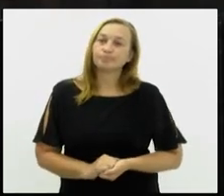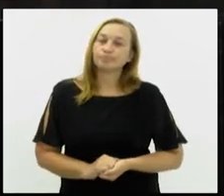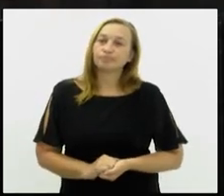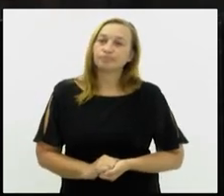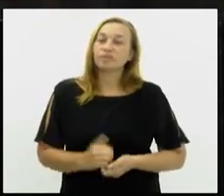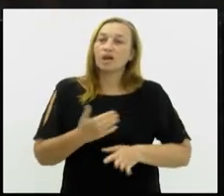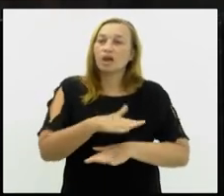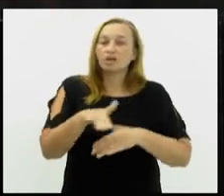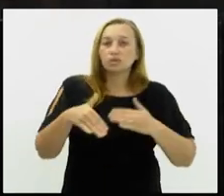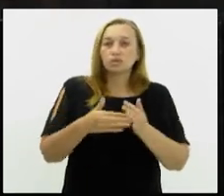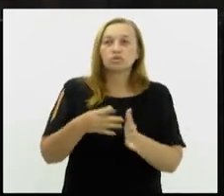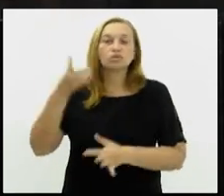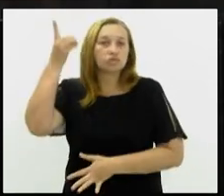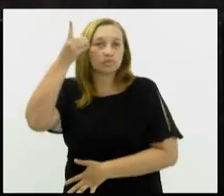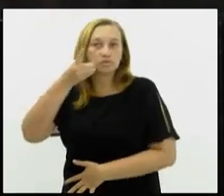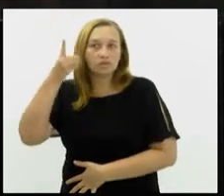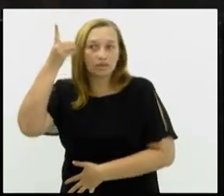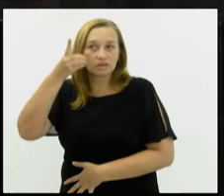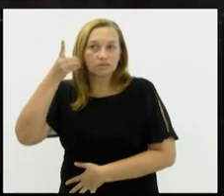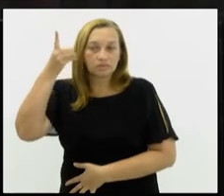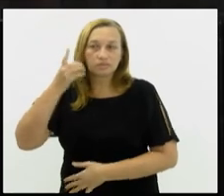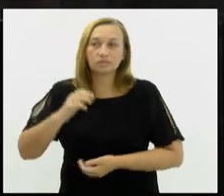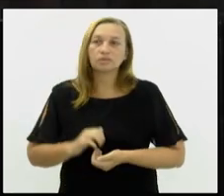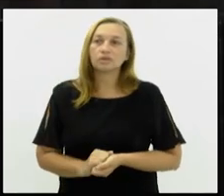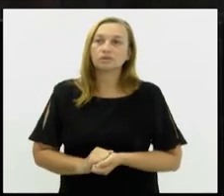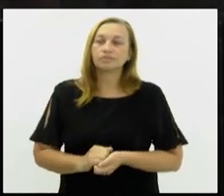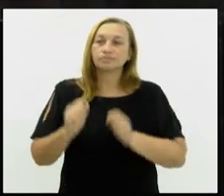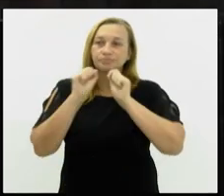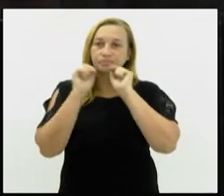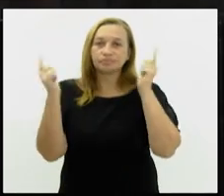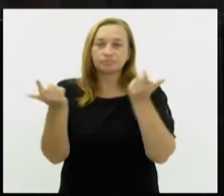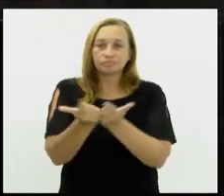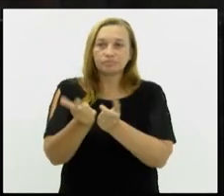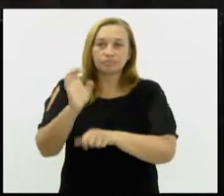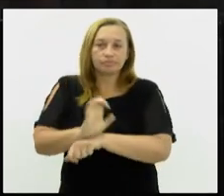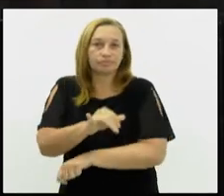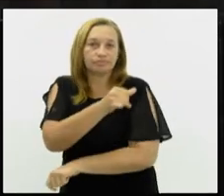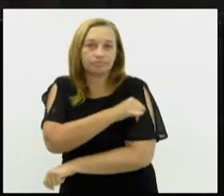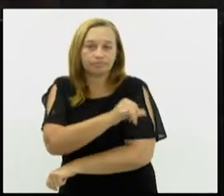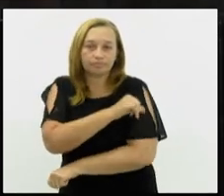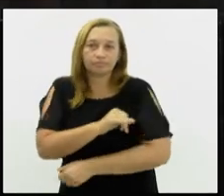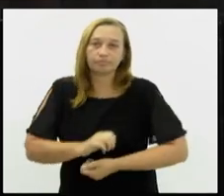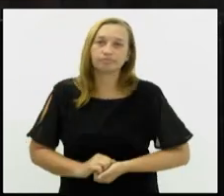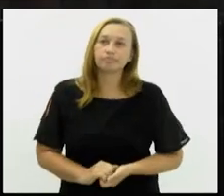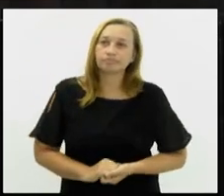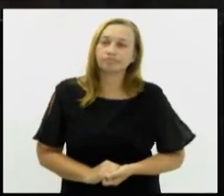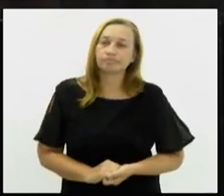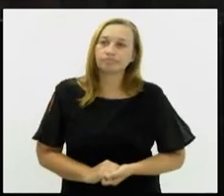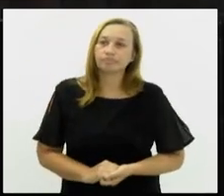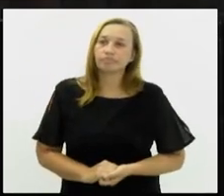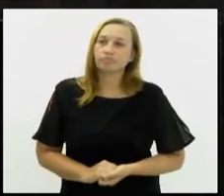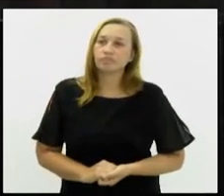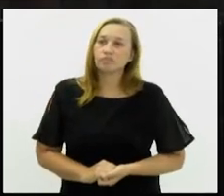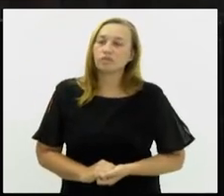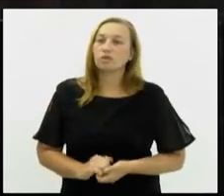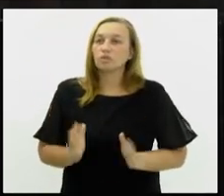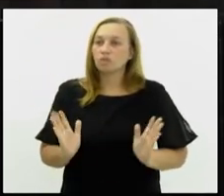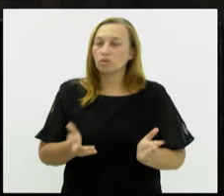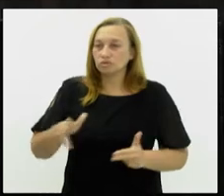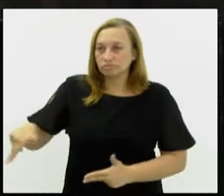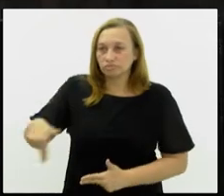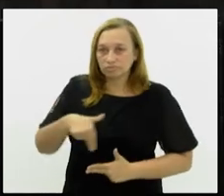senhoras e senhores deputados da Assembleia Legislativa do Estado do Rio de Janeiro, o que me traz à tribuna